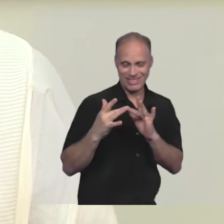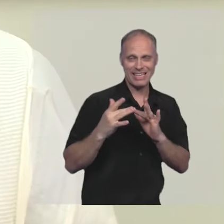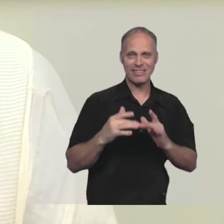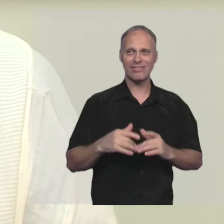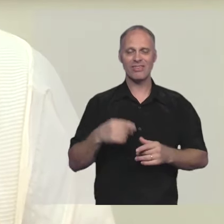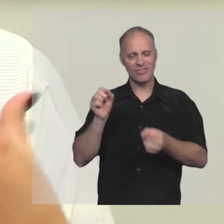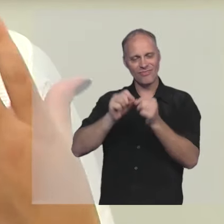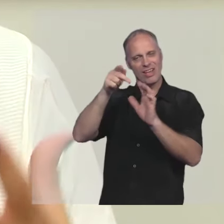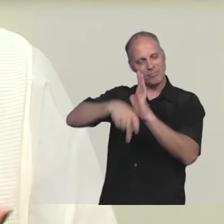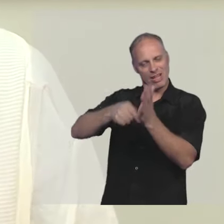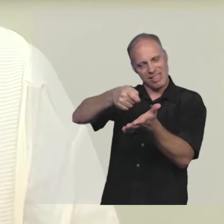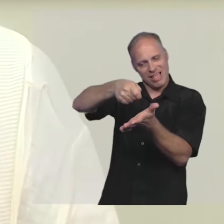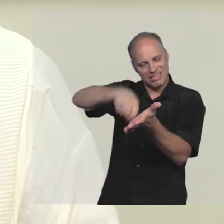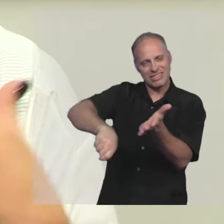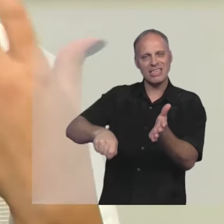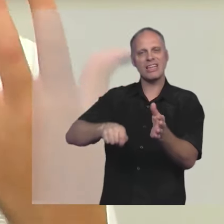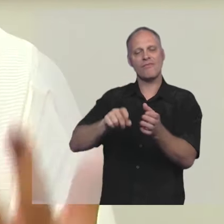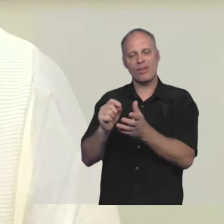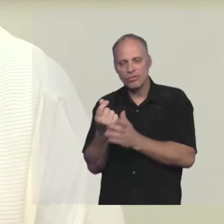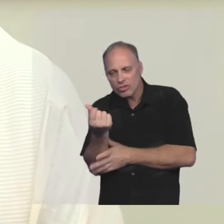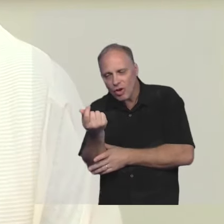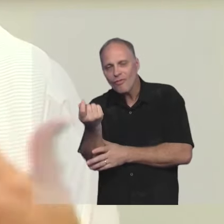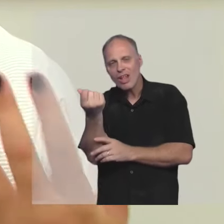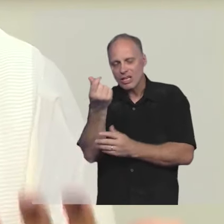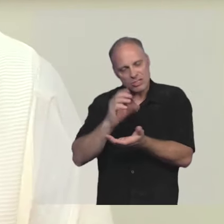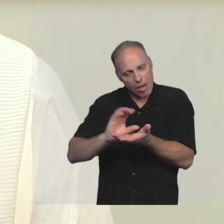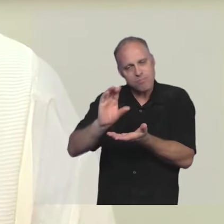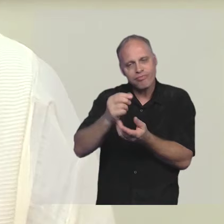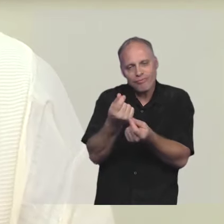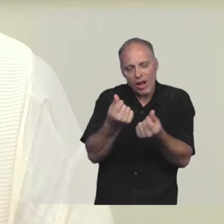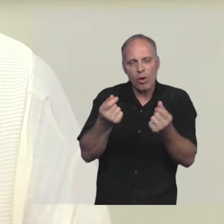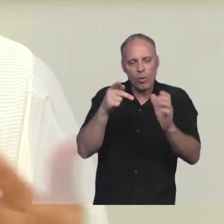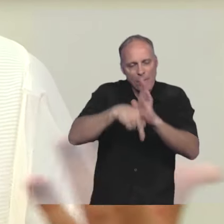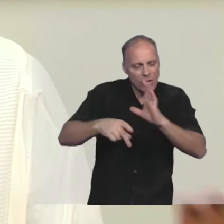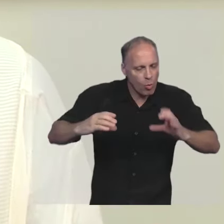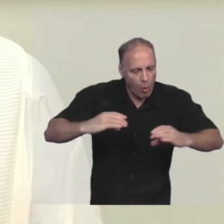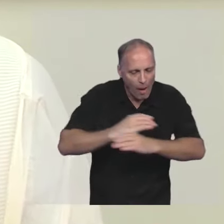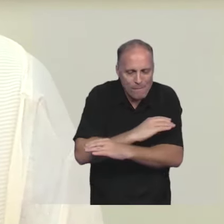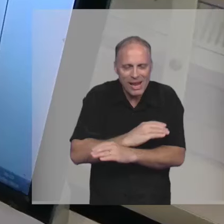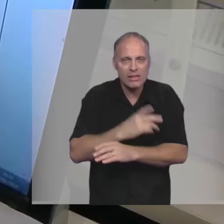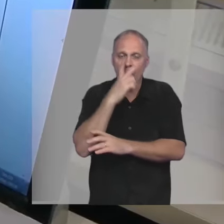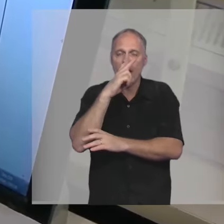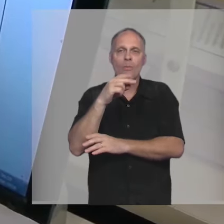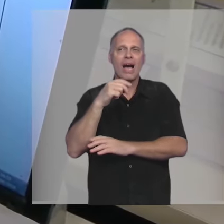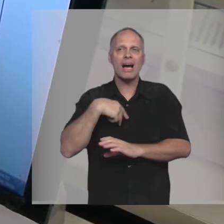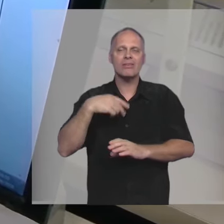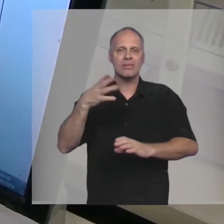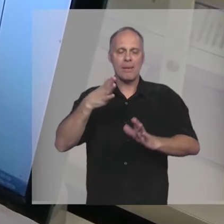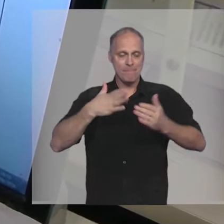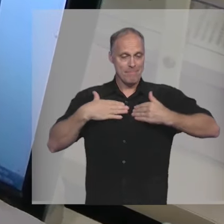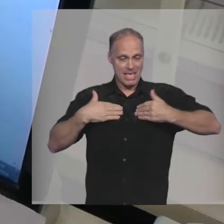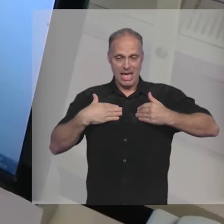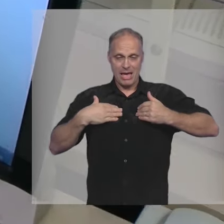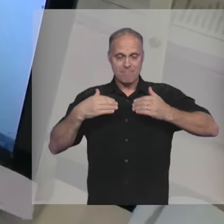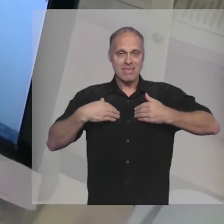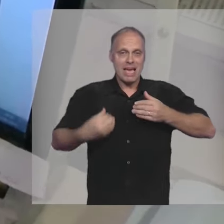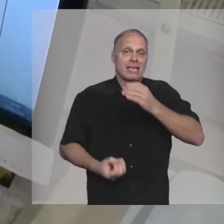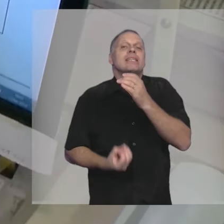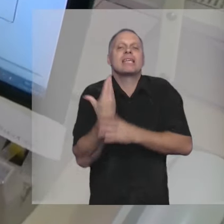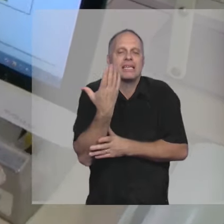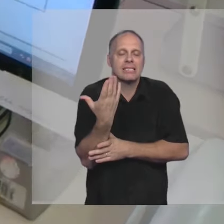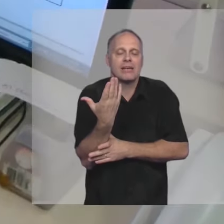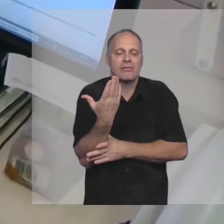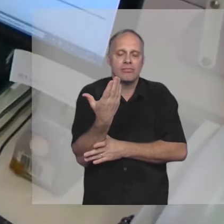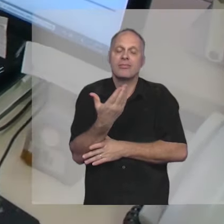o projeto, assino, faço planilha orçamentária, memorial descritivo, a gente faz um projeto completo. É como se ele fosse a tua... Ele é a